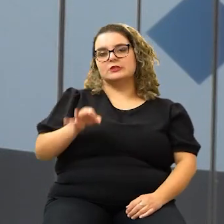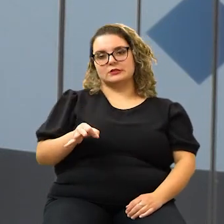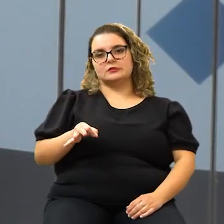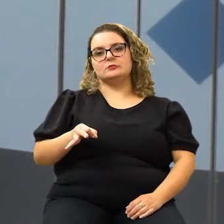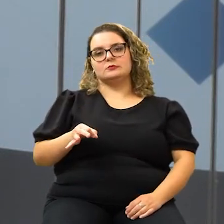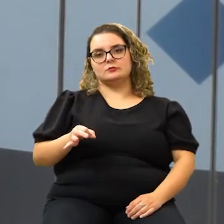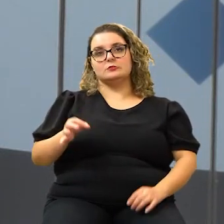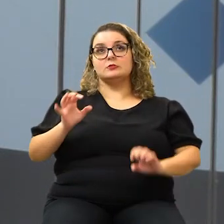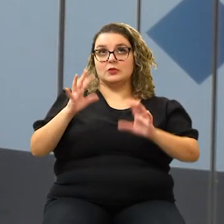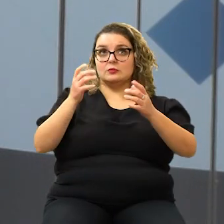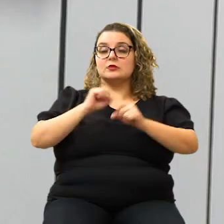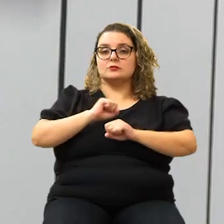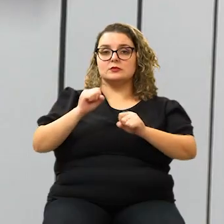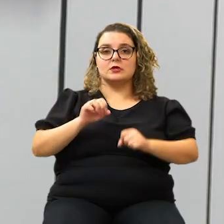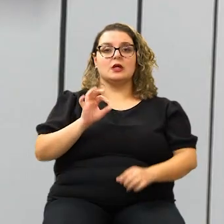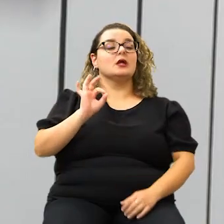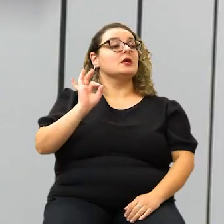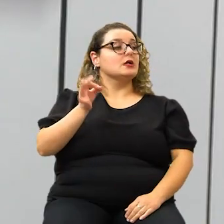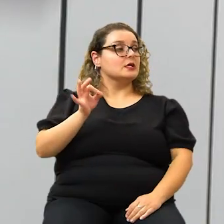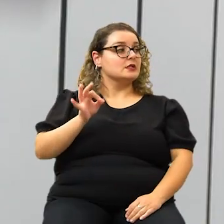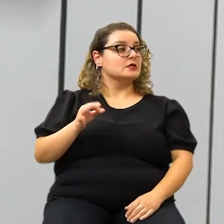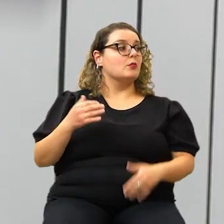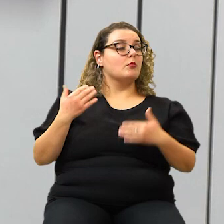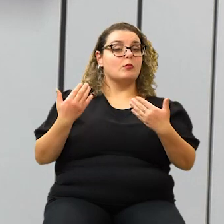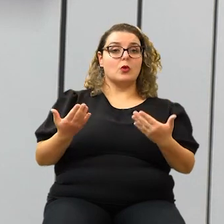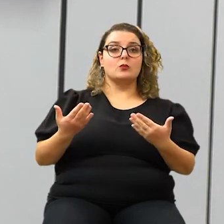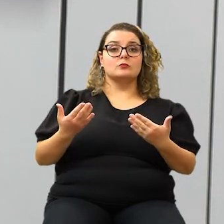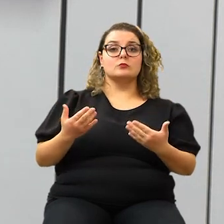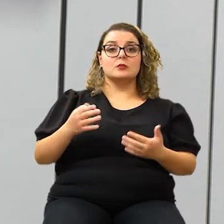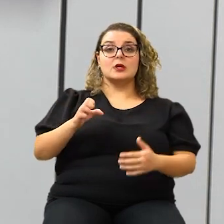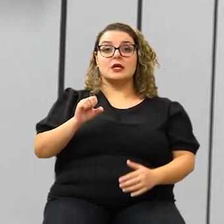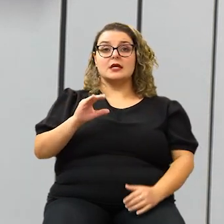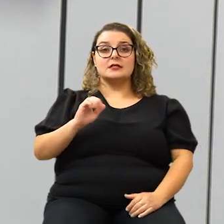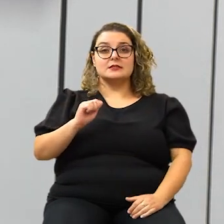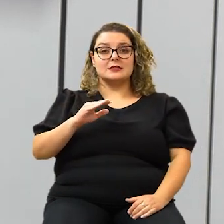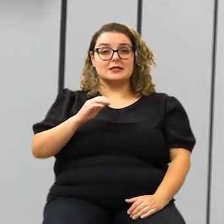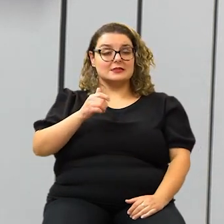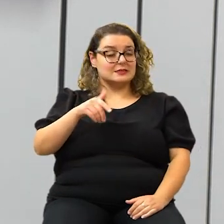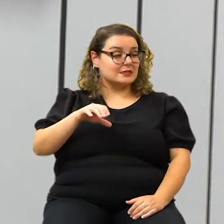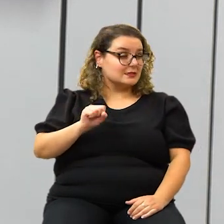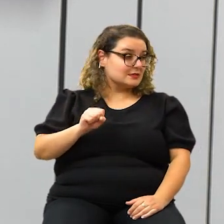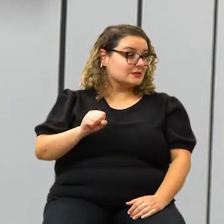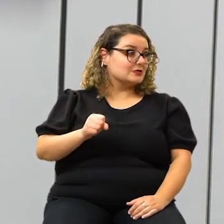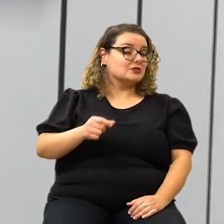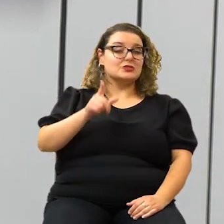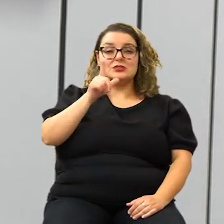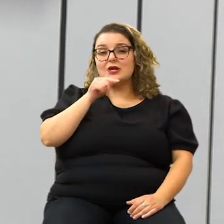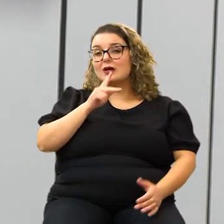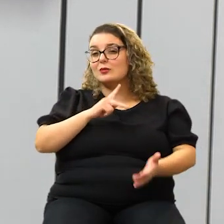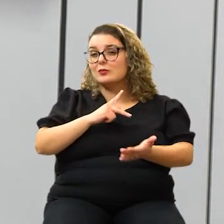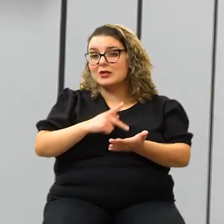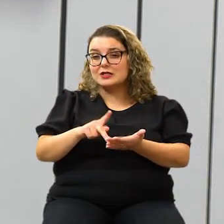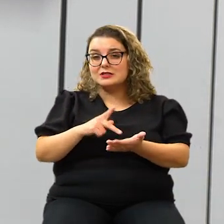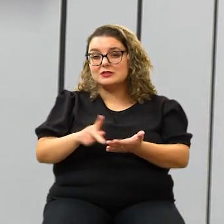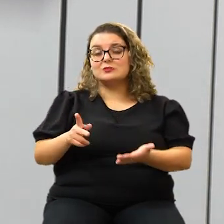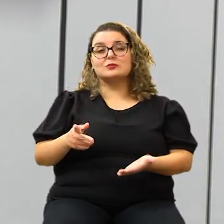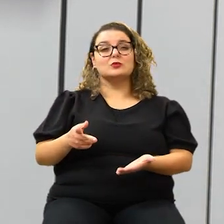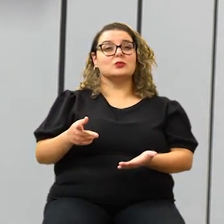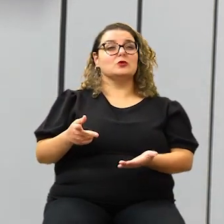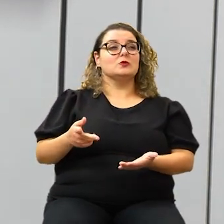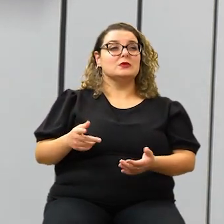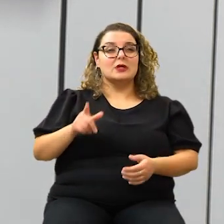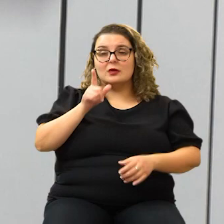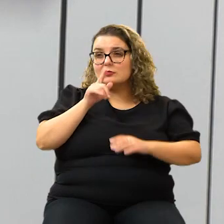eventos extremos. Exatamente. Bom, escassez de água potável, aumento das inundações, do nível do mar, além